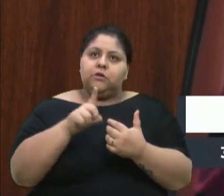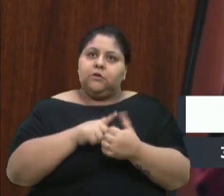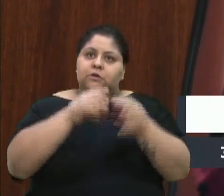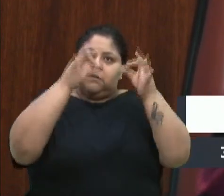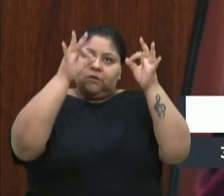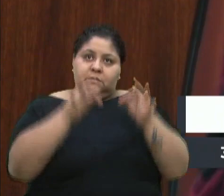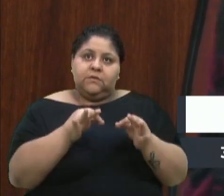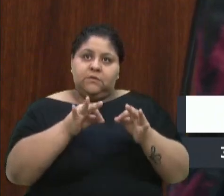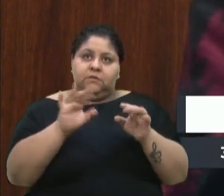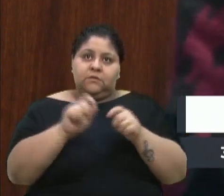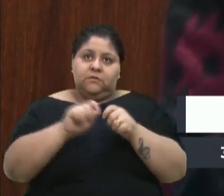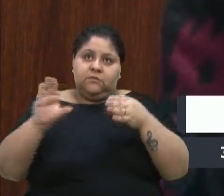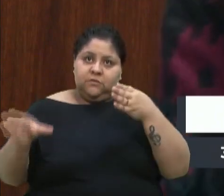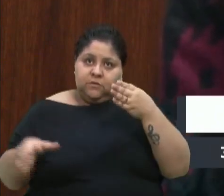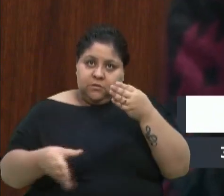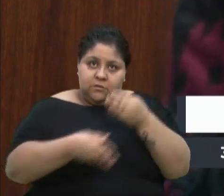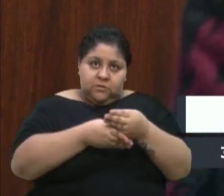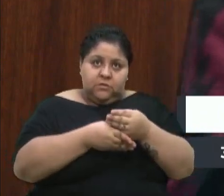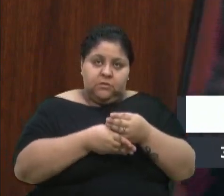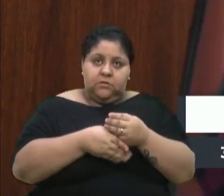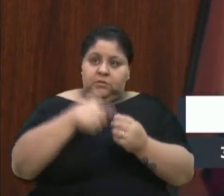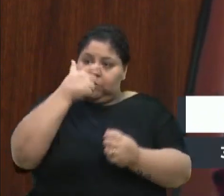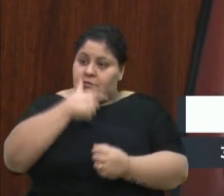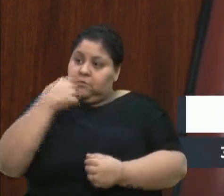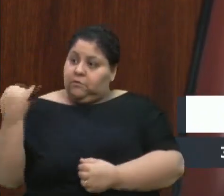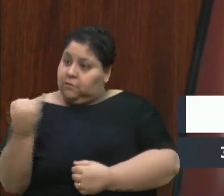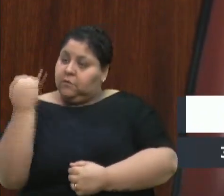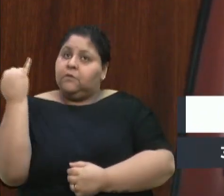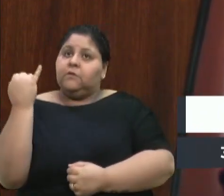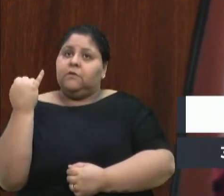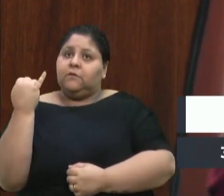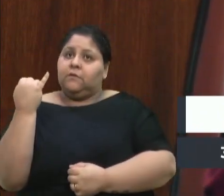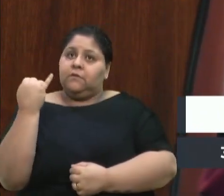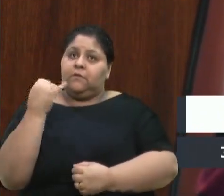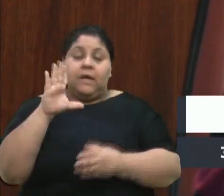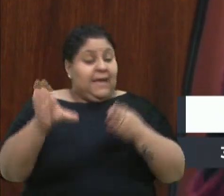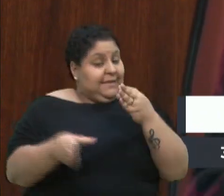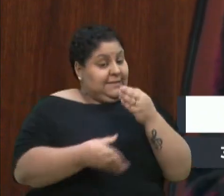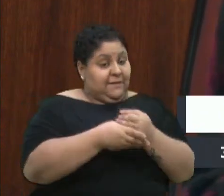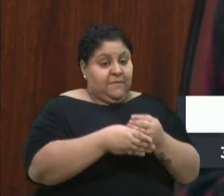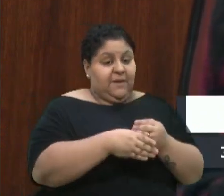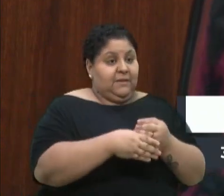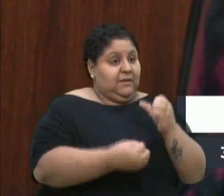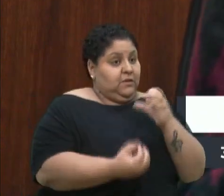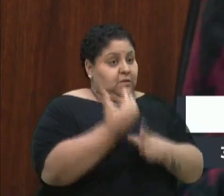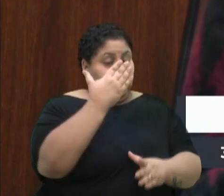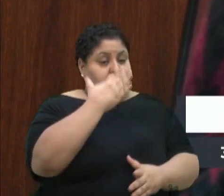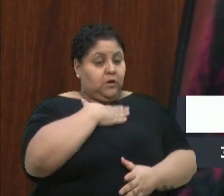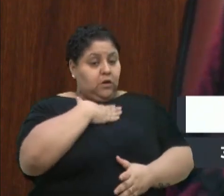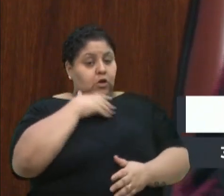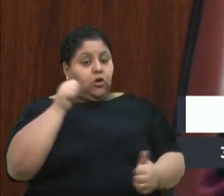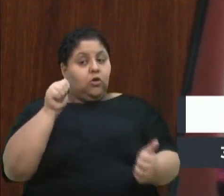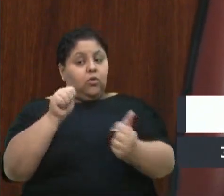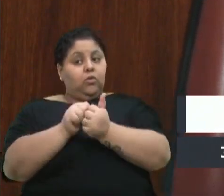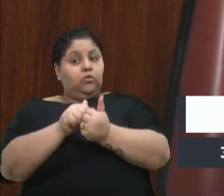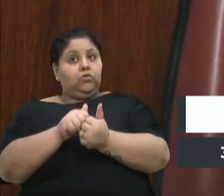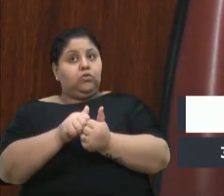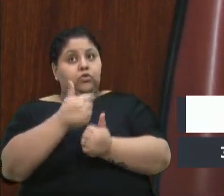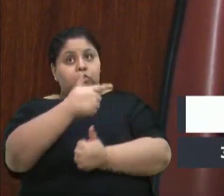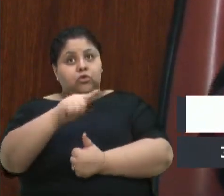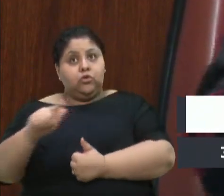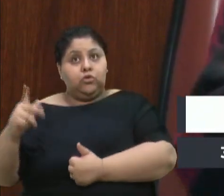fazer as emendas que eu achar importante. Ressalvando que essa emenda não é minha, é uma emenda conjunta também com outros